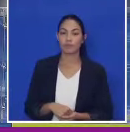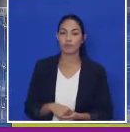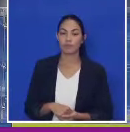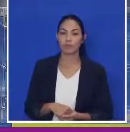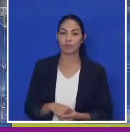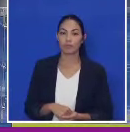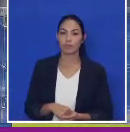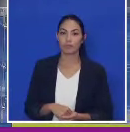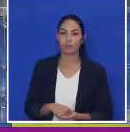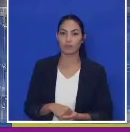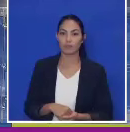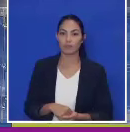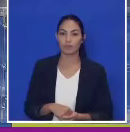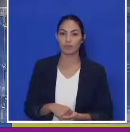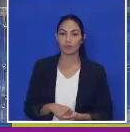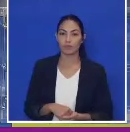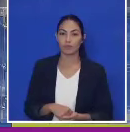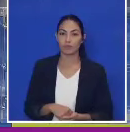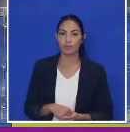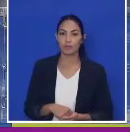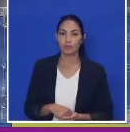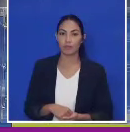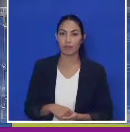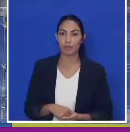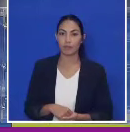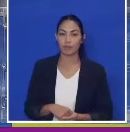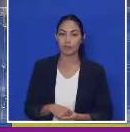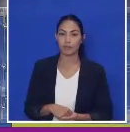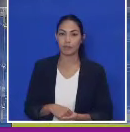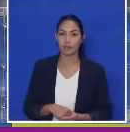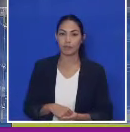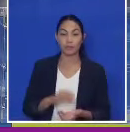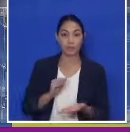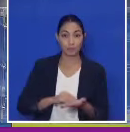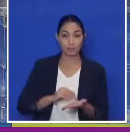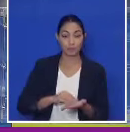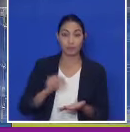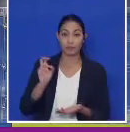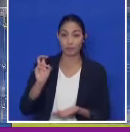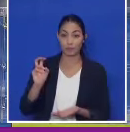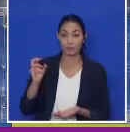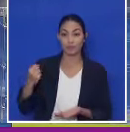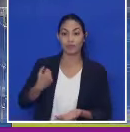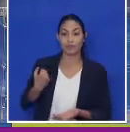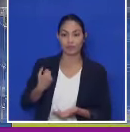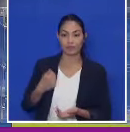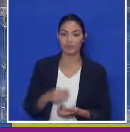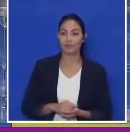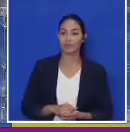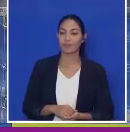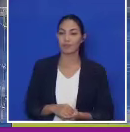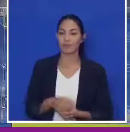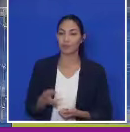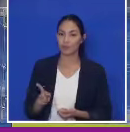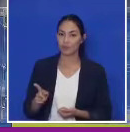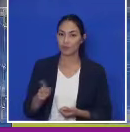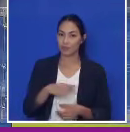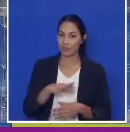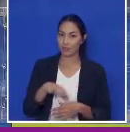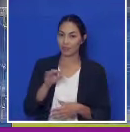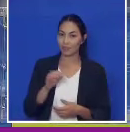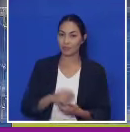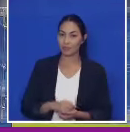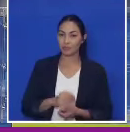03. Foram sorteados 10 números. Faltam 5. Você ainda tem chances. Vamos seguir